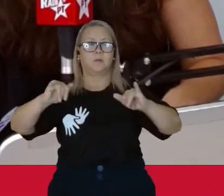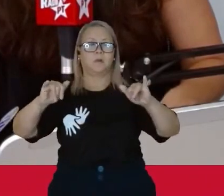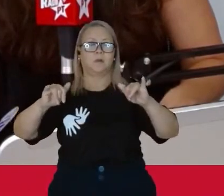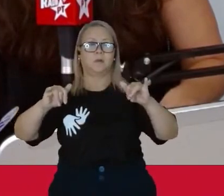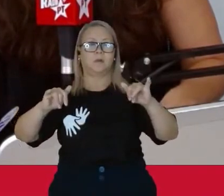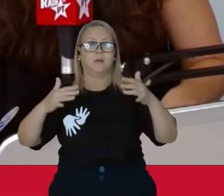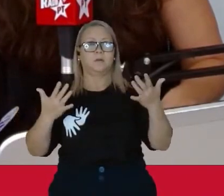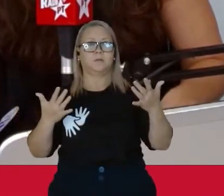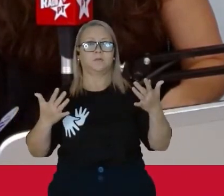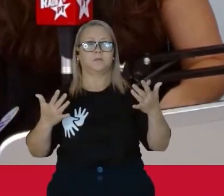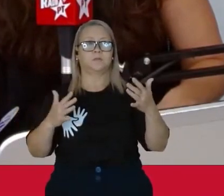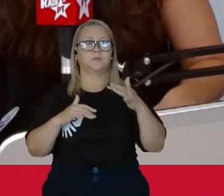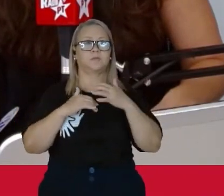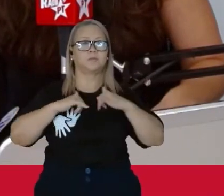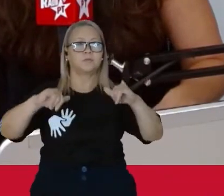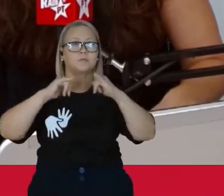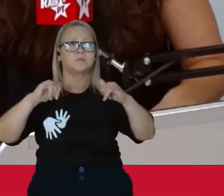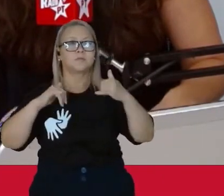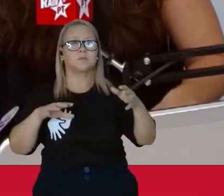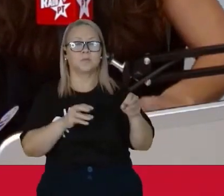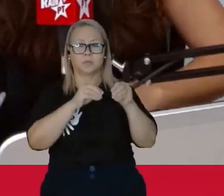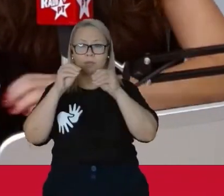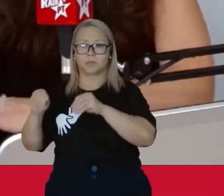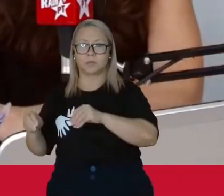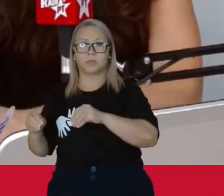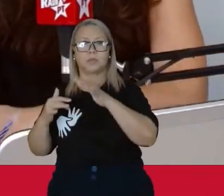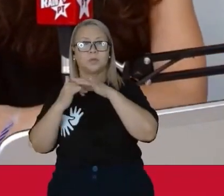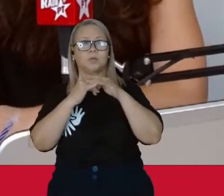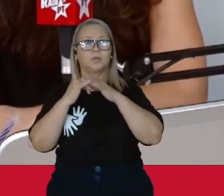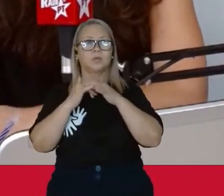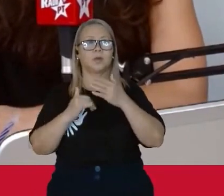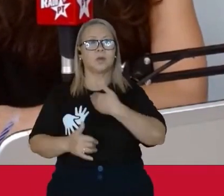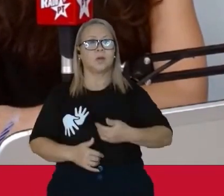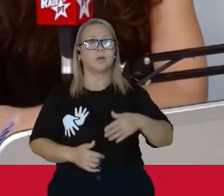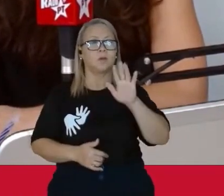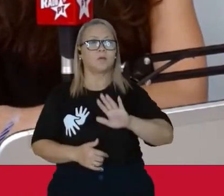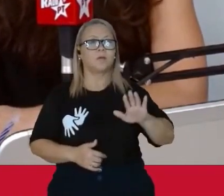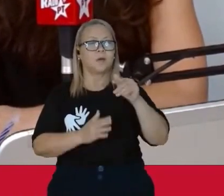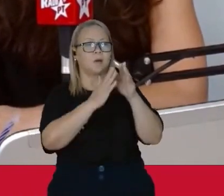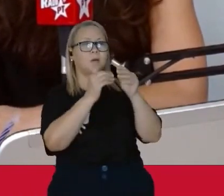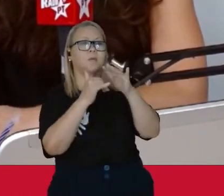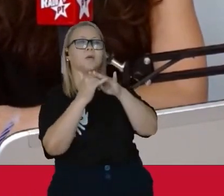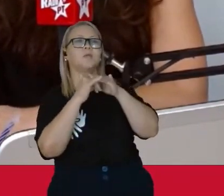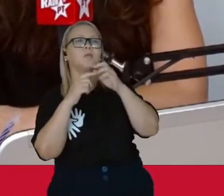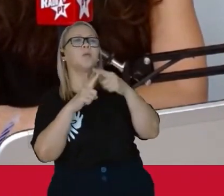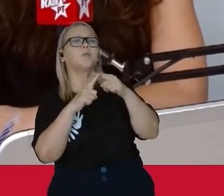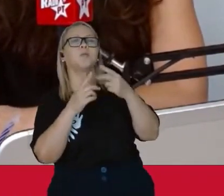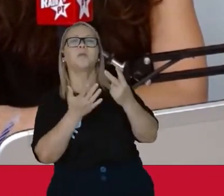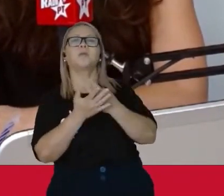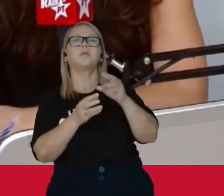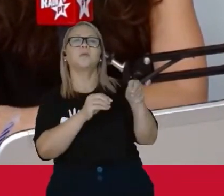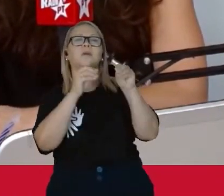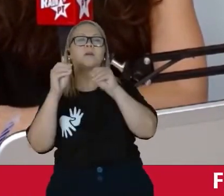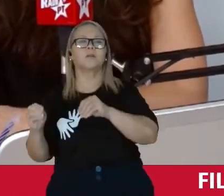quando é banido do YouTube, o governo federal vai lá e pede esclarecimentos ao YouTube porque aquele veículo foi tirado